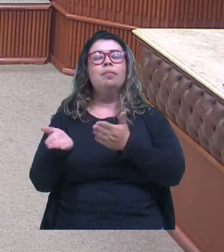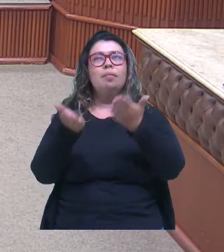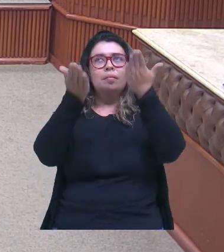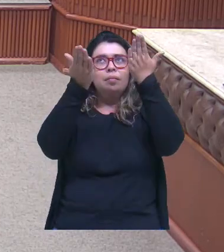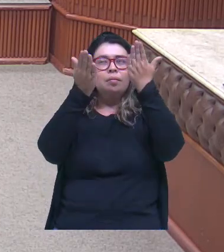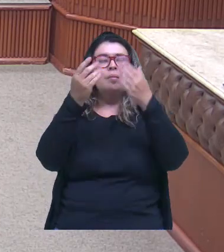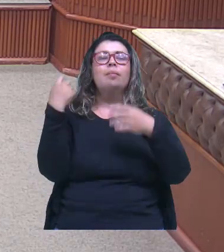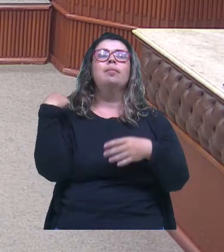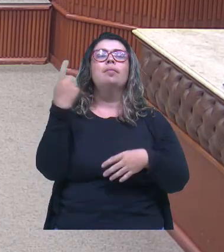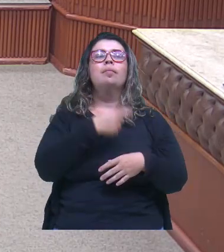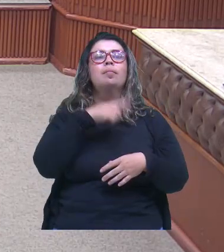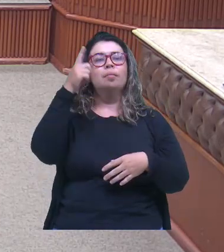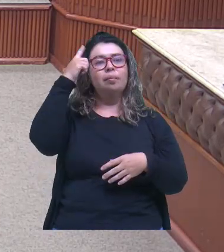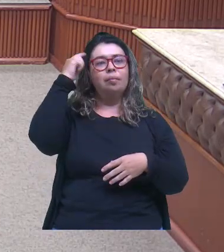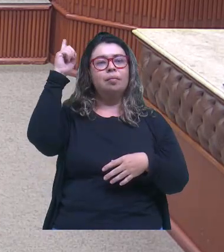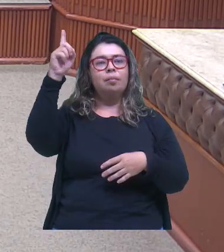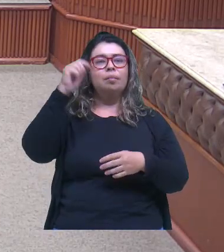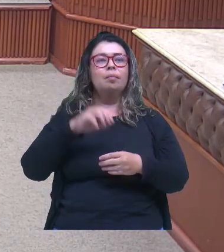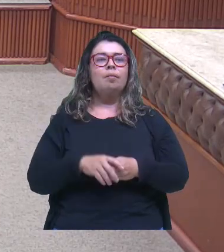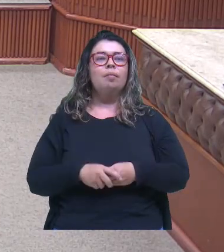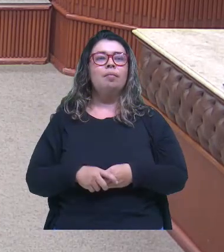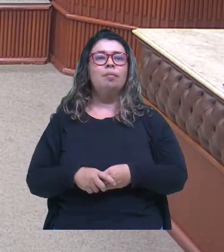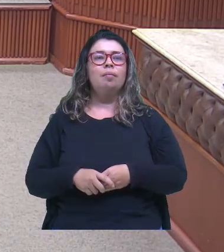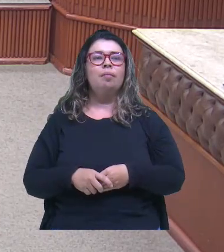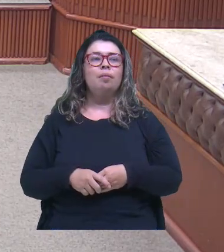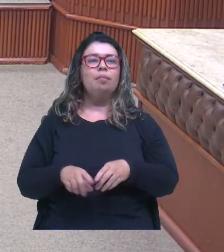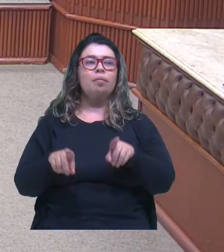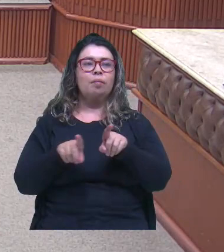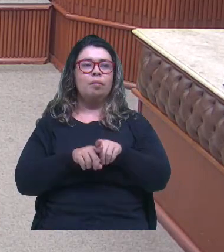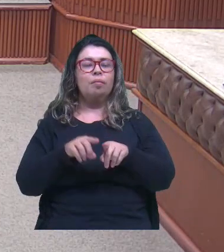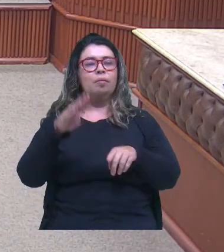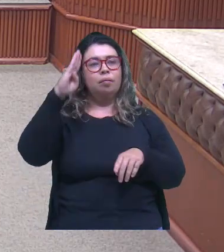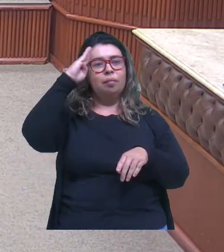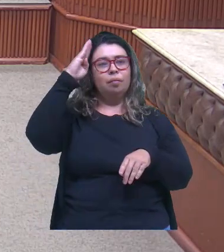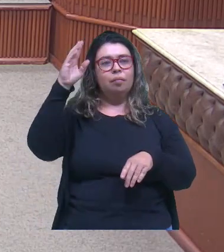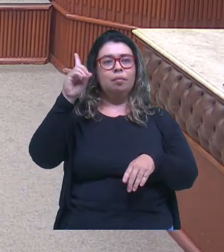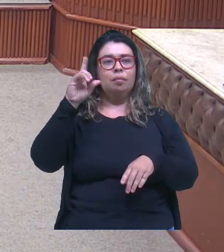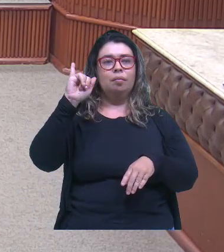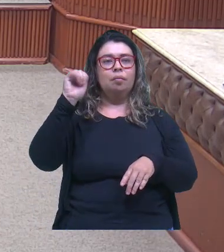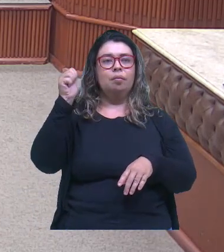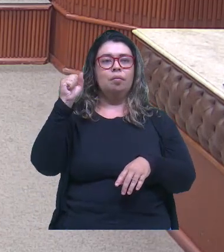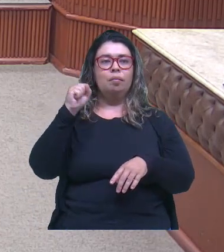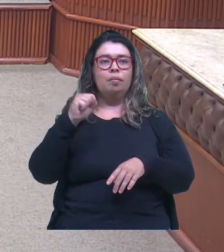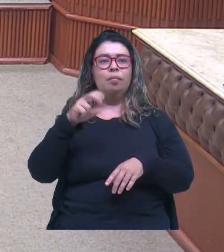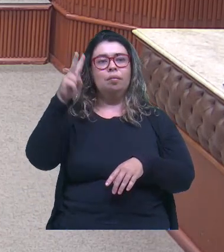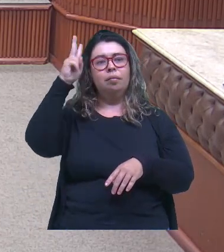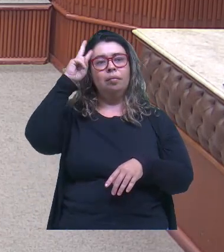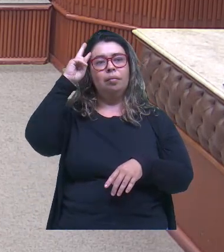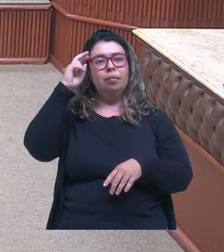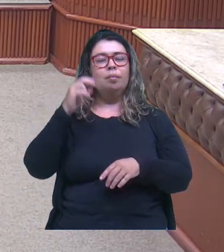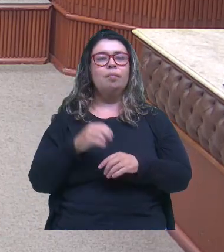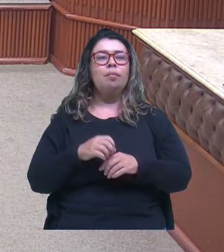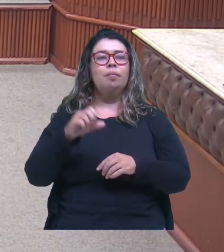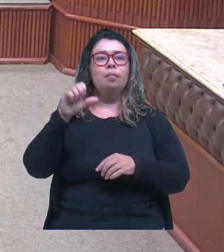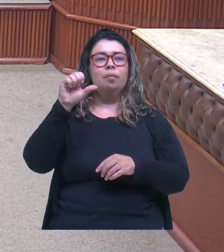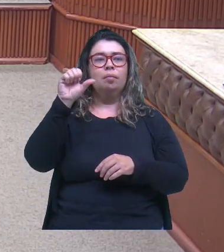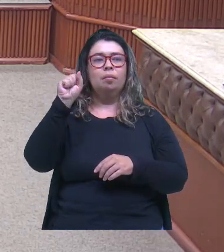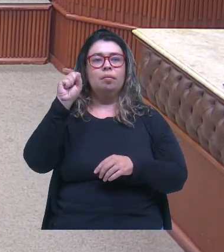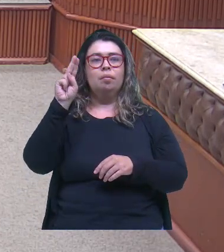Deus. E como o Tenente Dias muito bem lembrou, do nosso querido Subtenente Rogério,